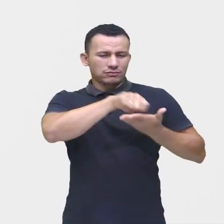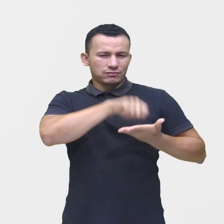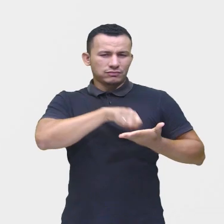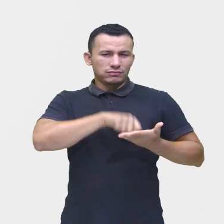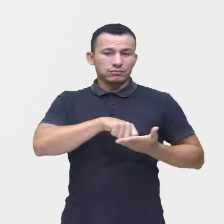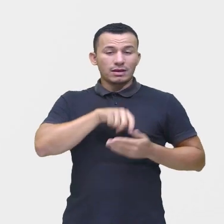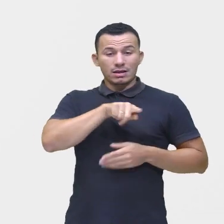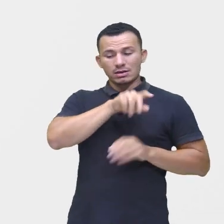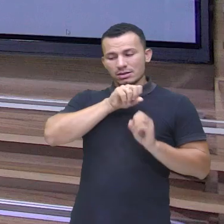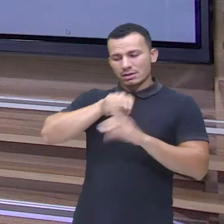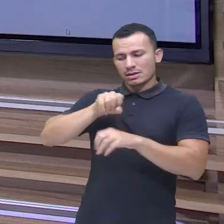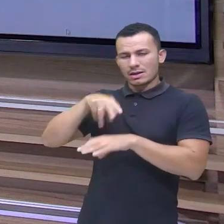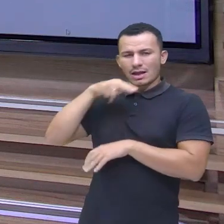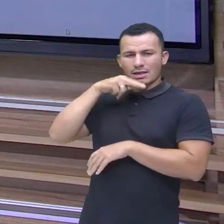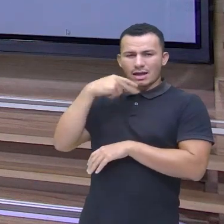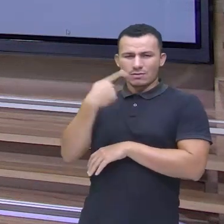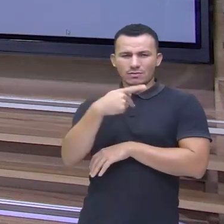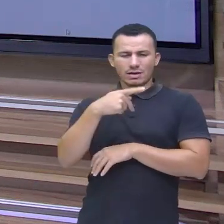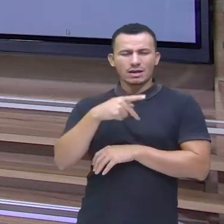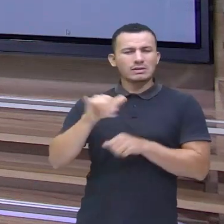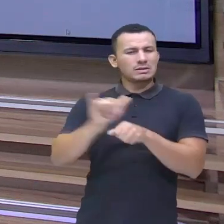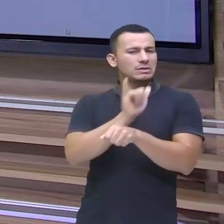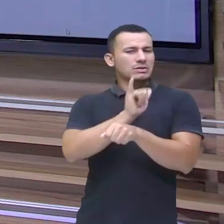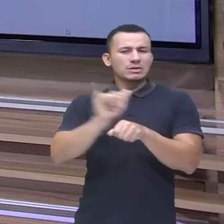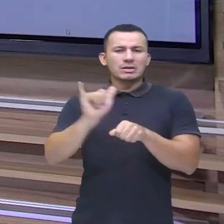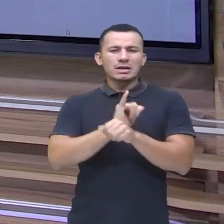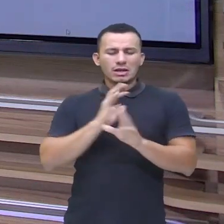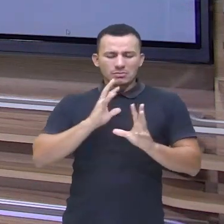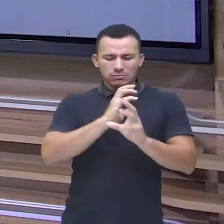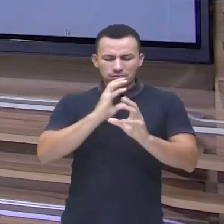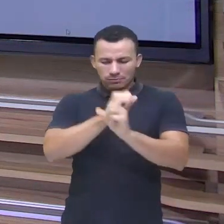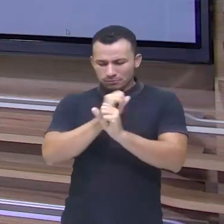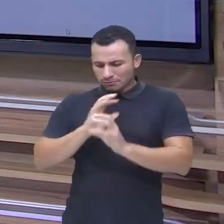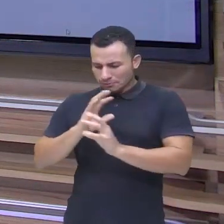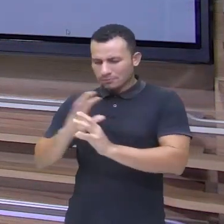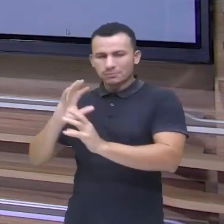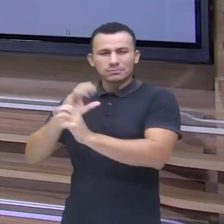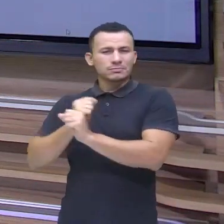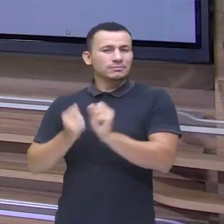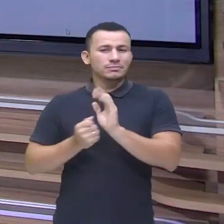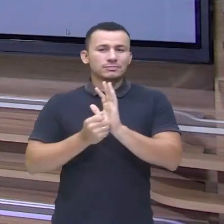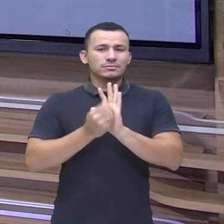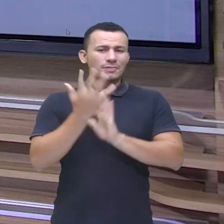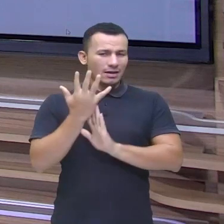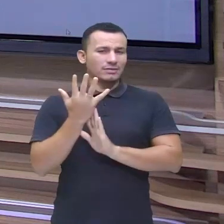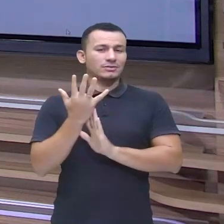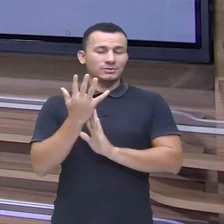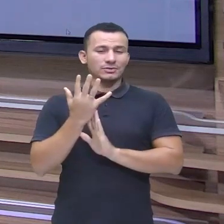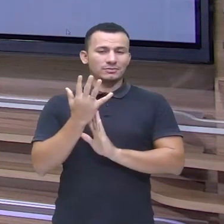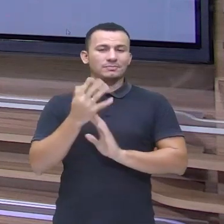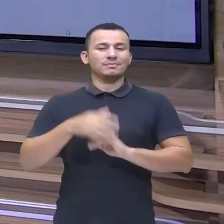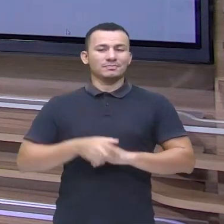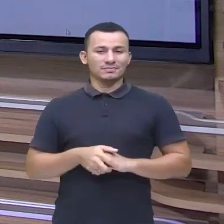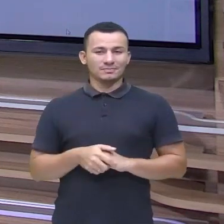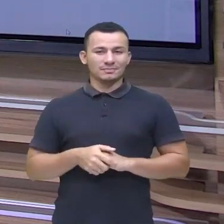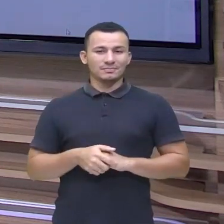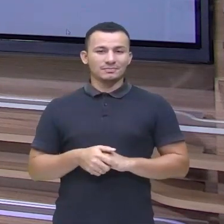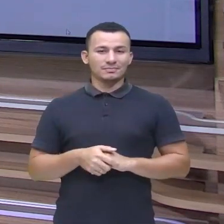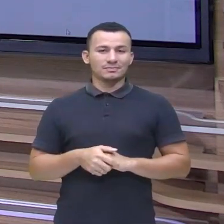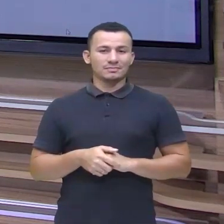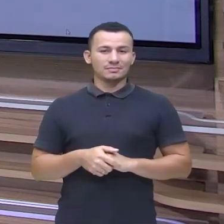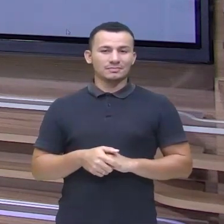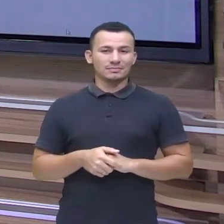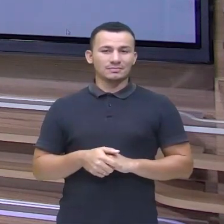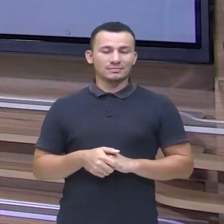neto várias maneiras interessantes de fazer contas de matemática, contextualizando. Tudo bem? Aqui